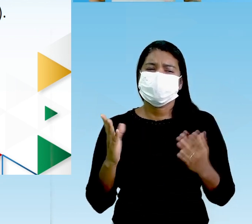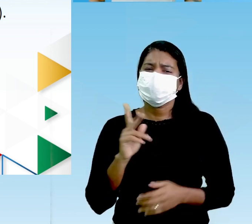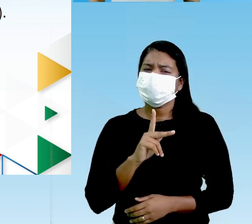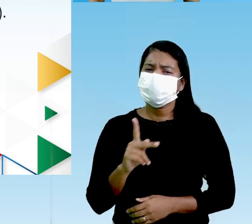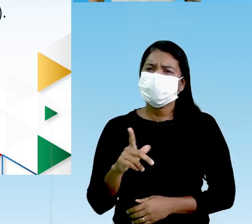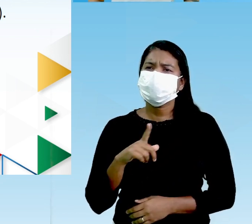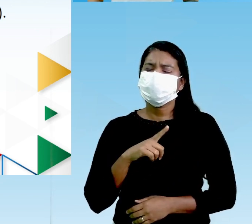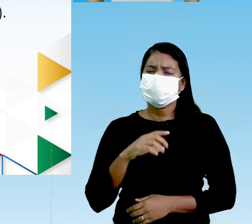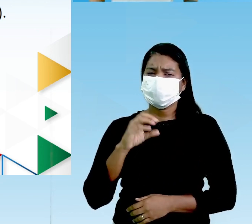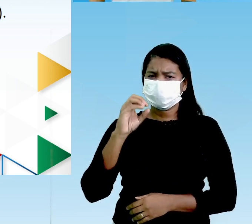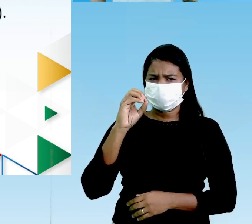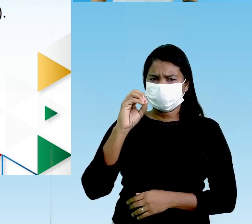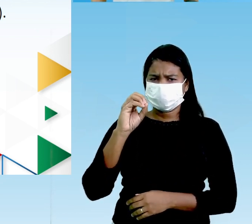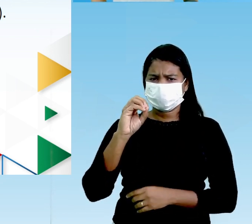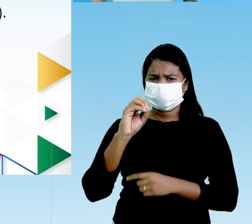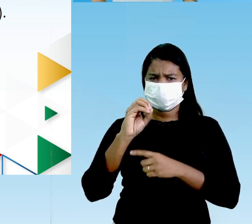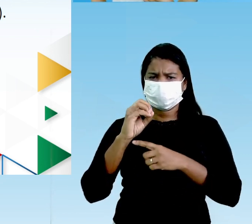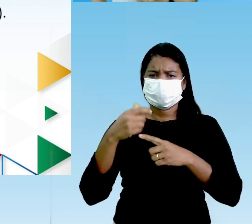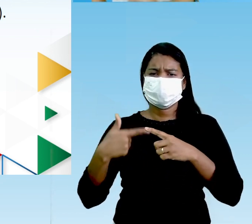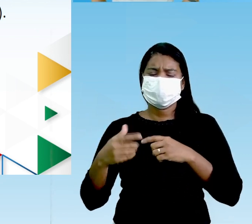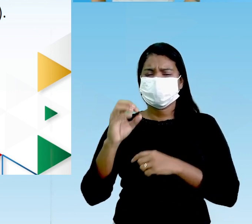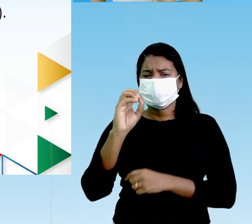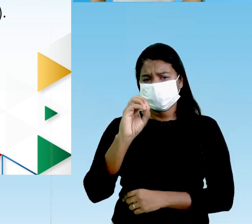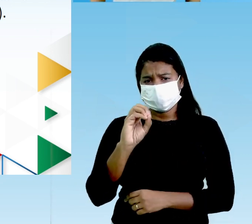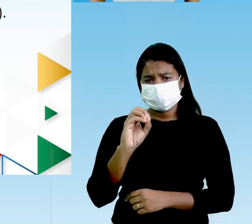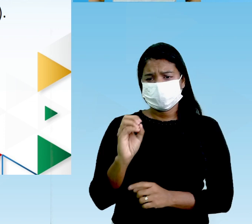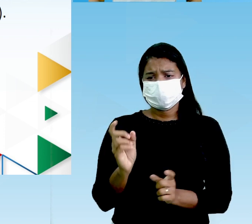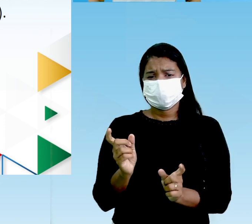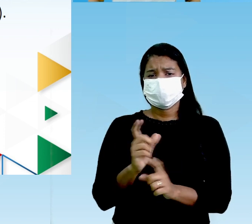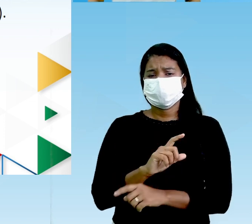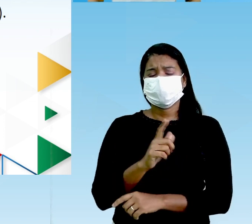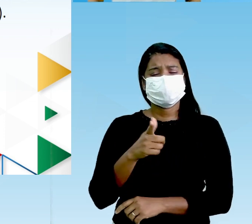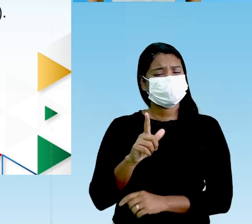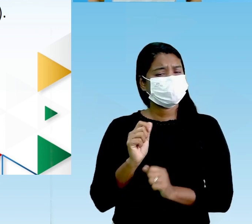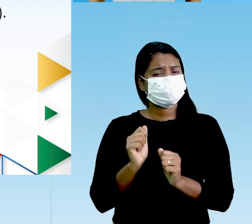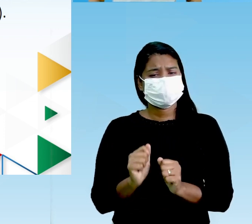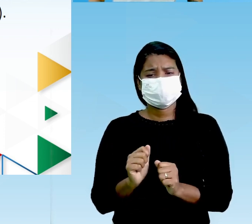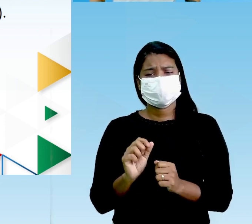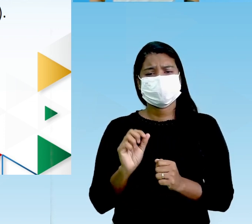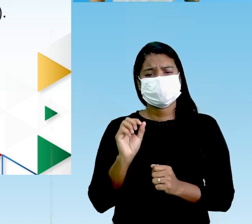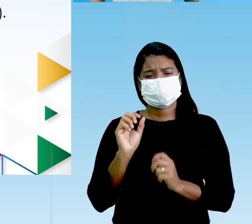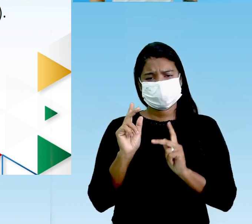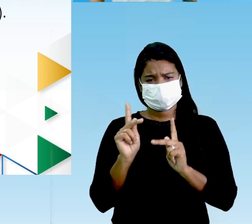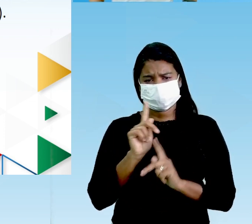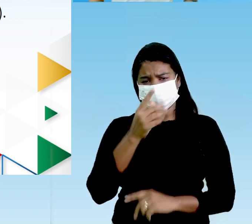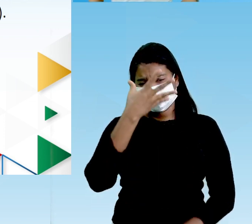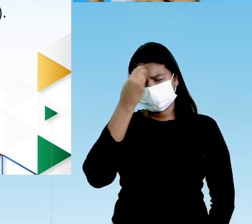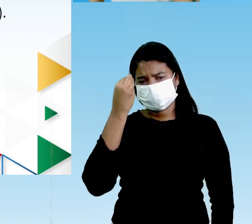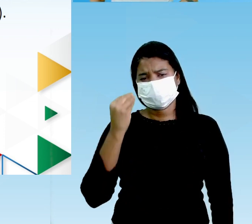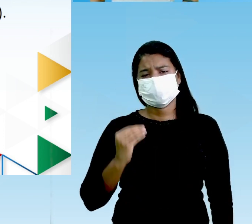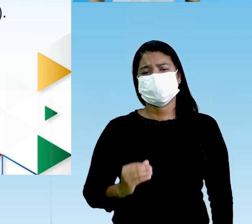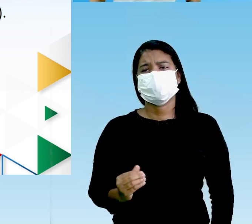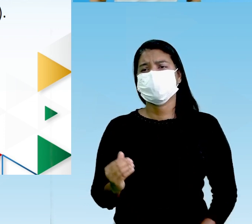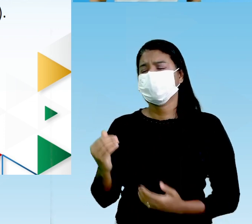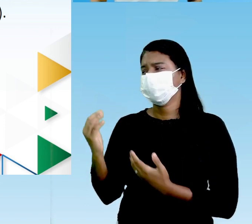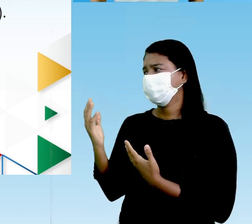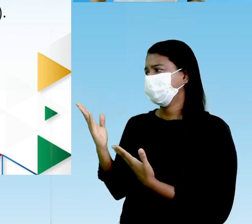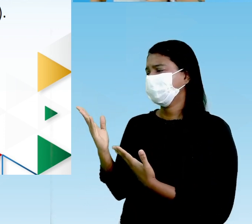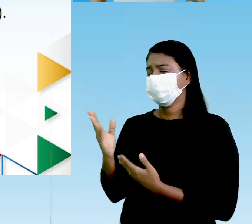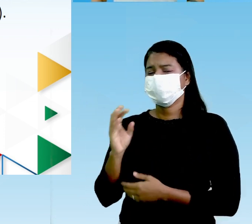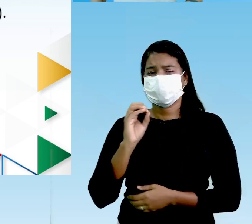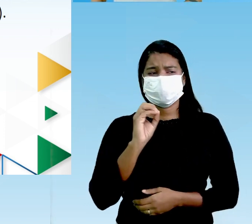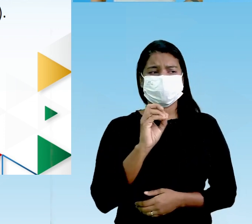existe? 0 por 2? Sim, é 0. Agora, o contrário não é permitido. Tá bom? Não esquece desse detalhe. A resposta vai ser